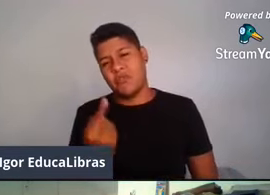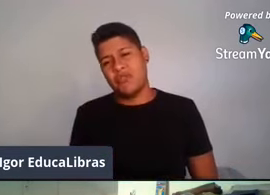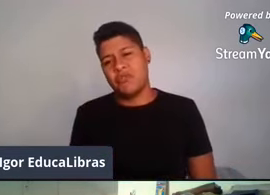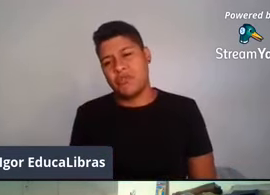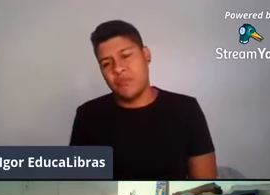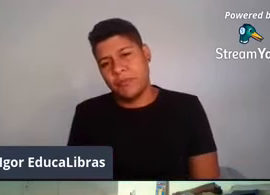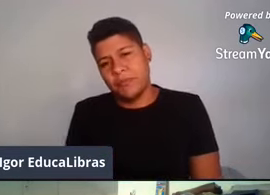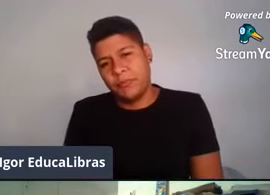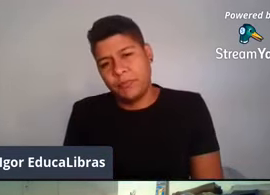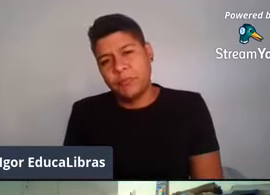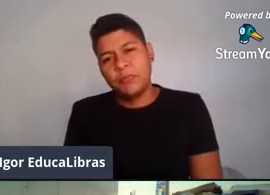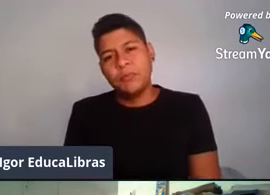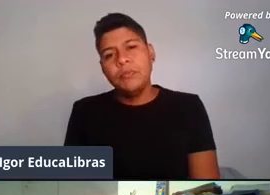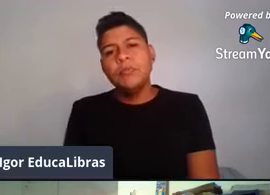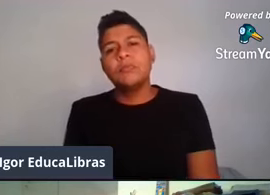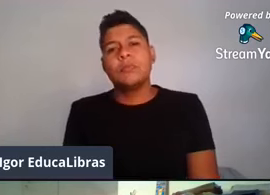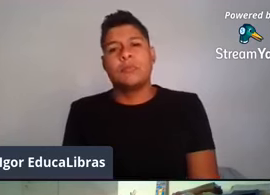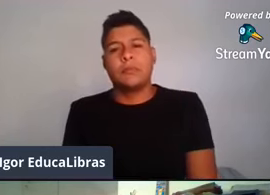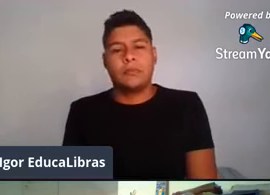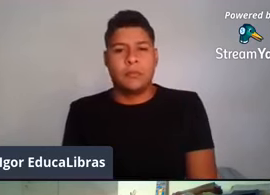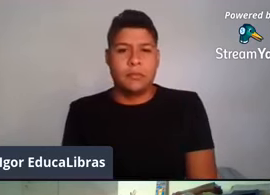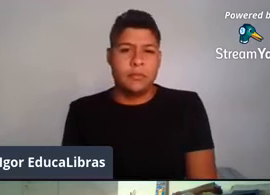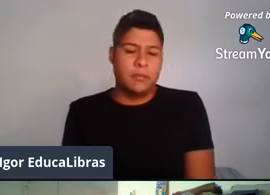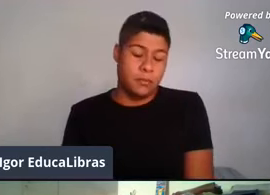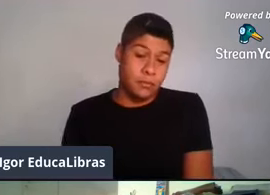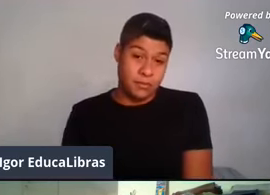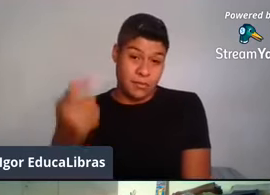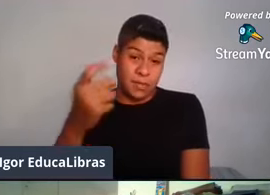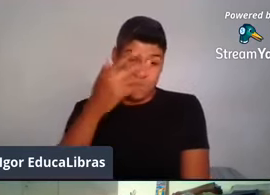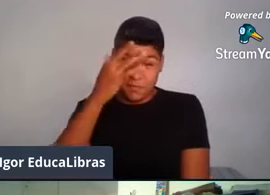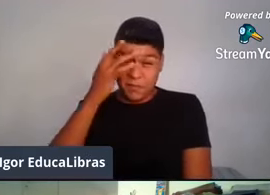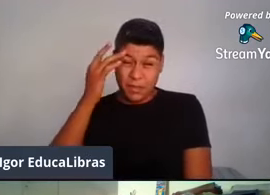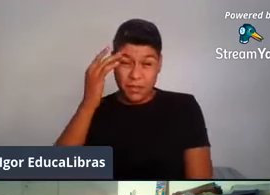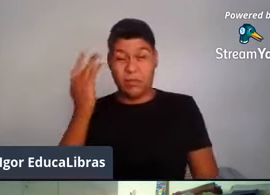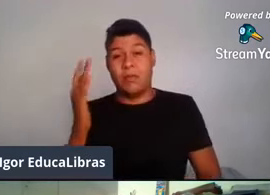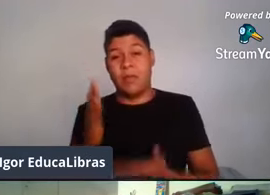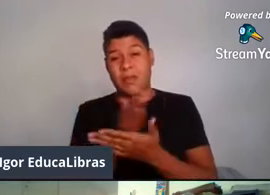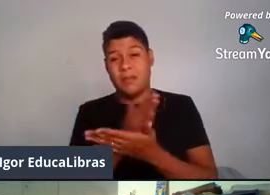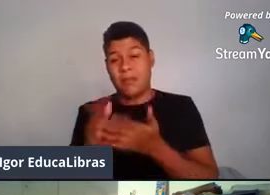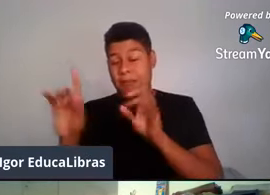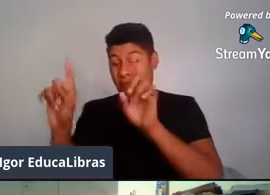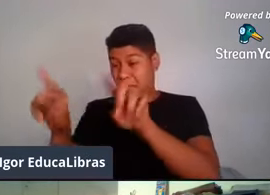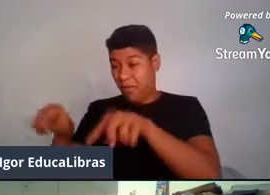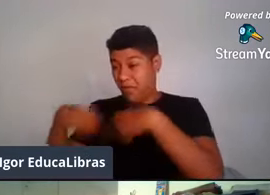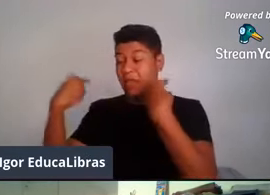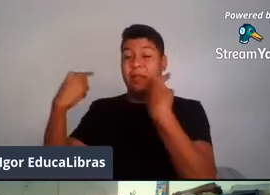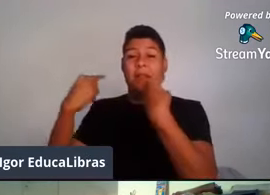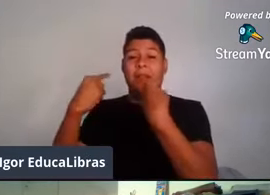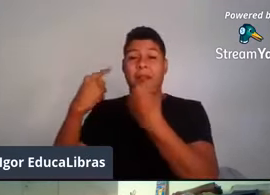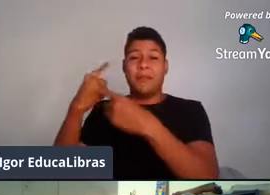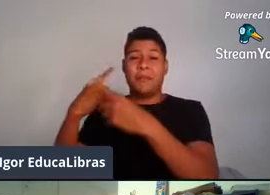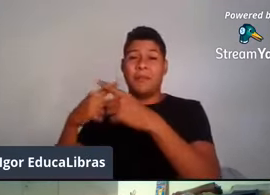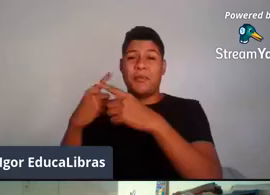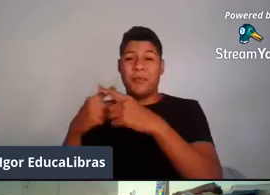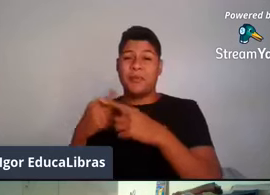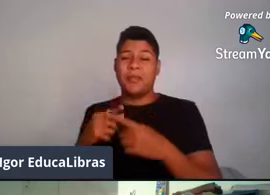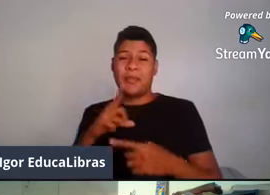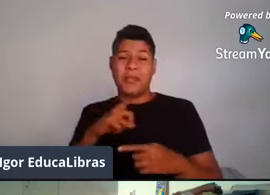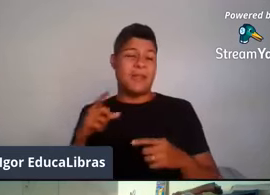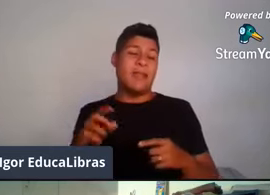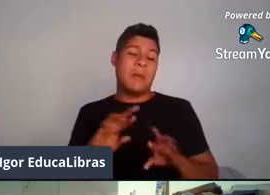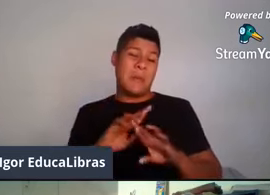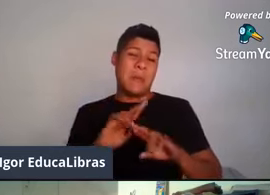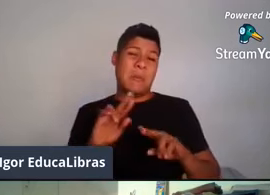eu sou às vezes até criticado, porque eu sou muito crítico da questão do excesso de tecnologia,